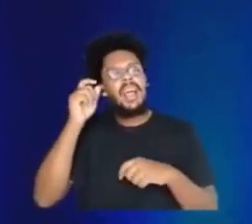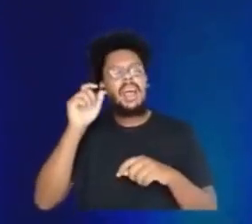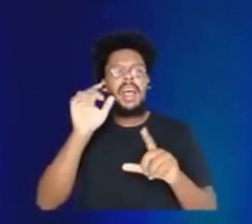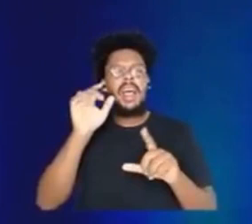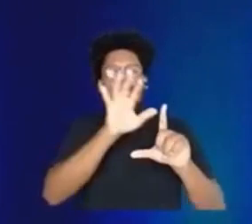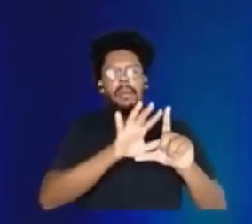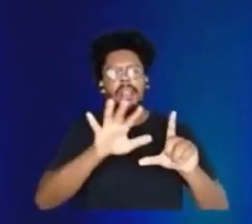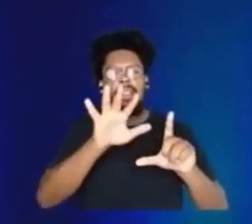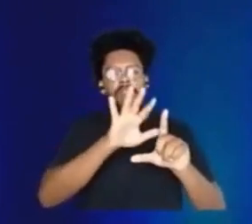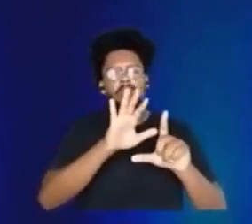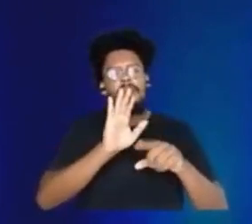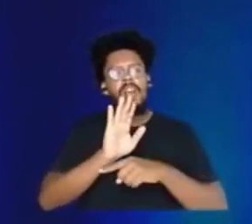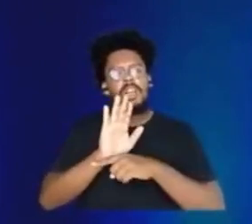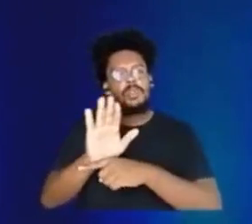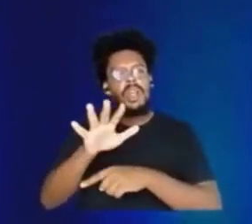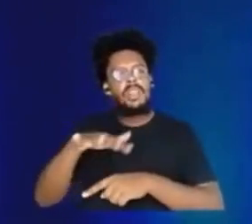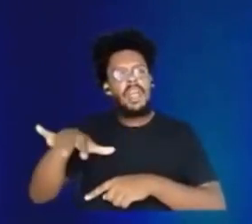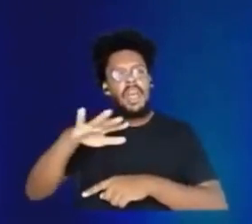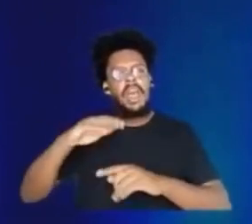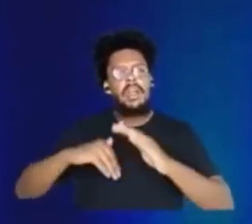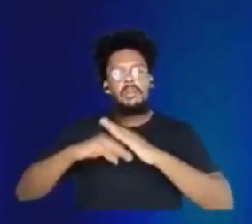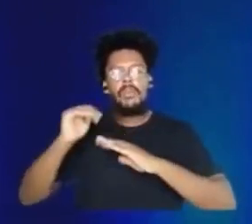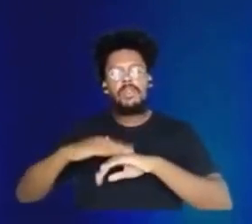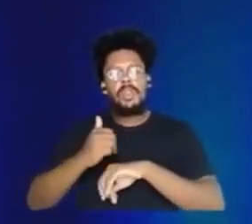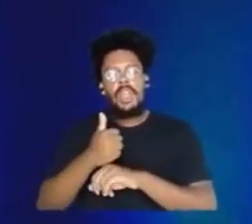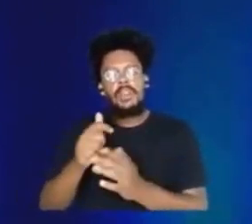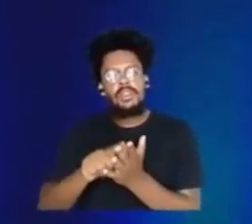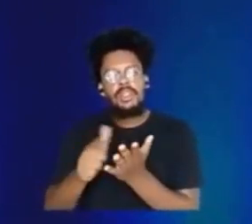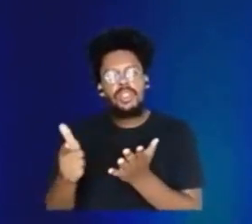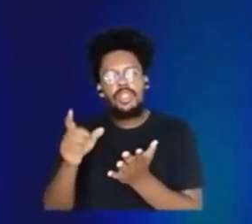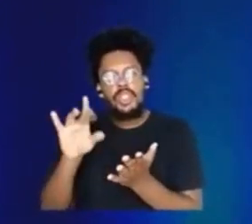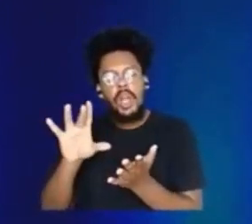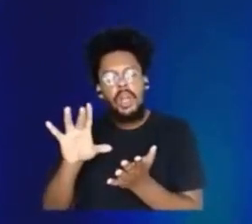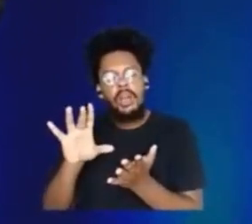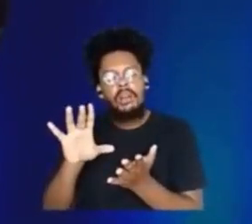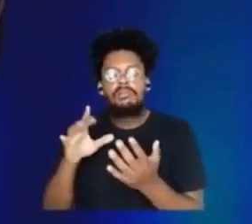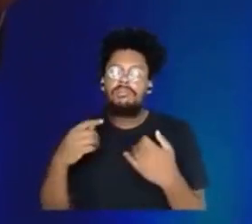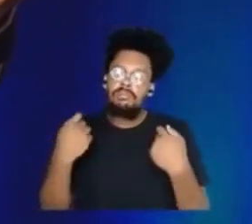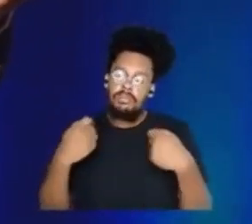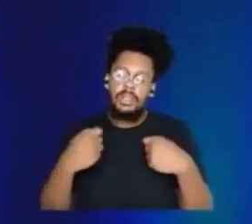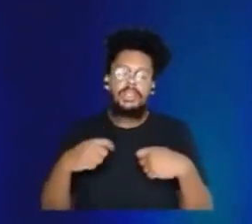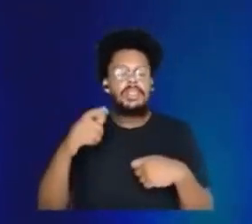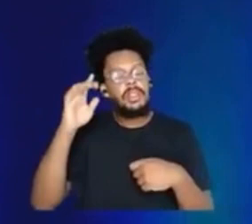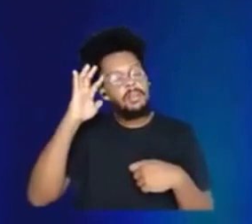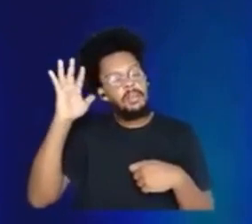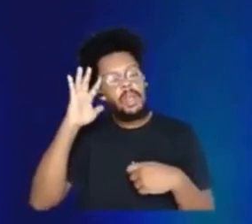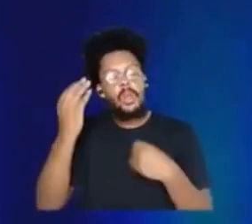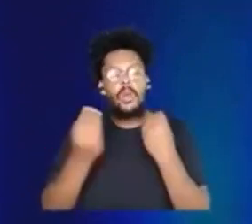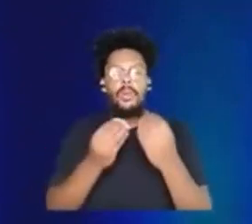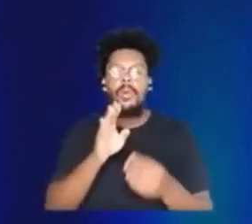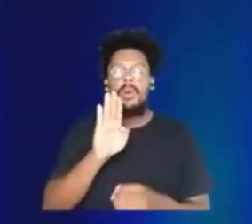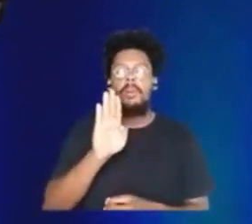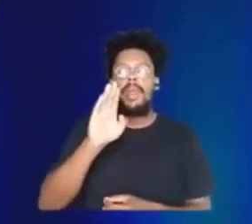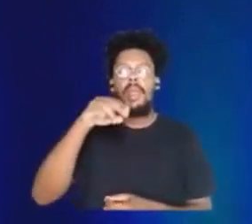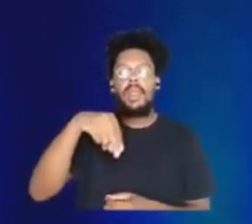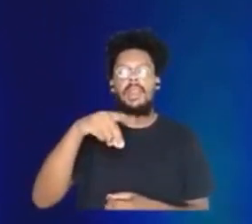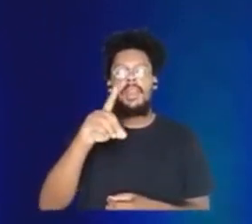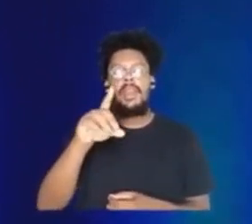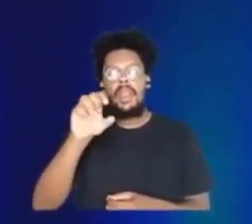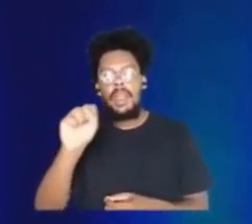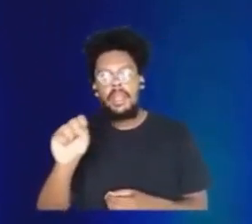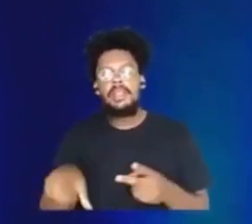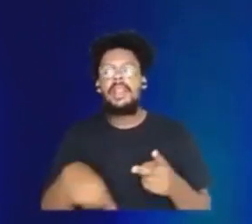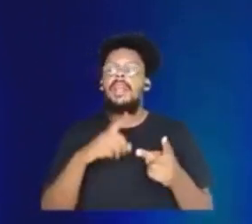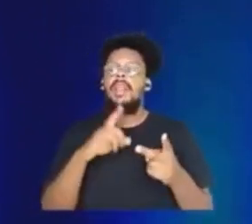distribuição jornalística. Acho que passa por mecanismos que podem estar no BNDES, passa por mecanismos que podem estar no fundo no FNDCT da Ciência e Tecnologia,